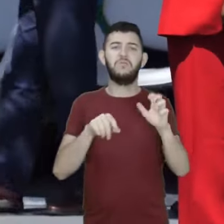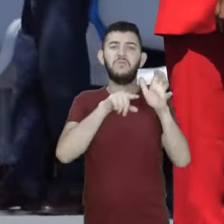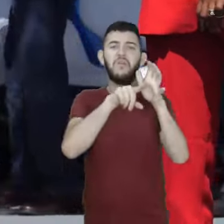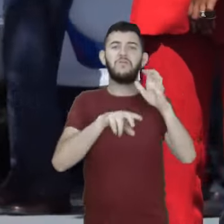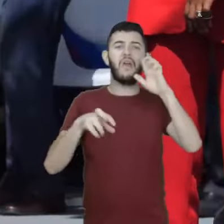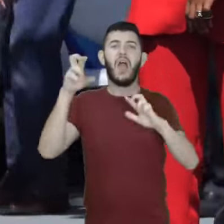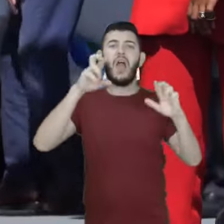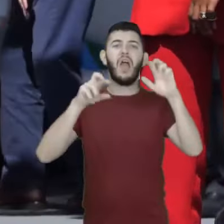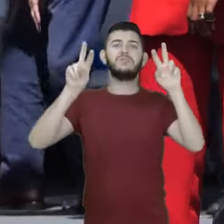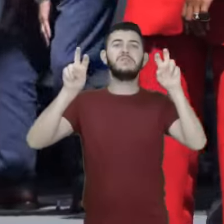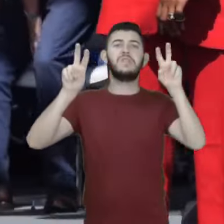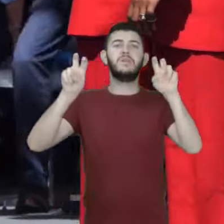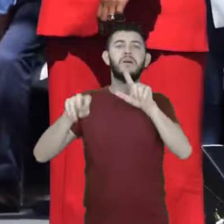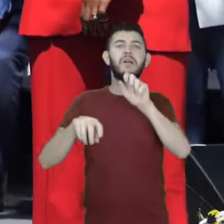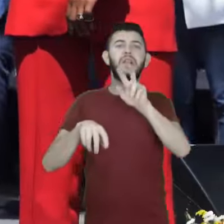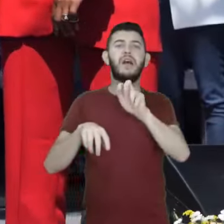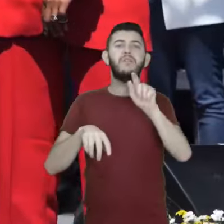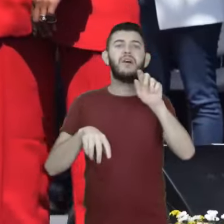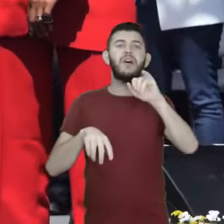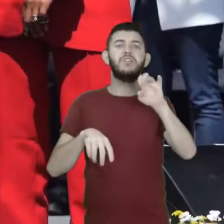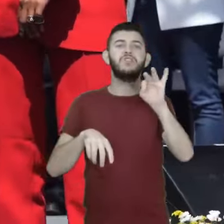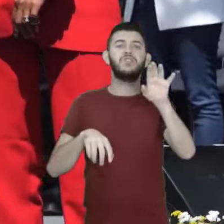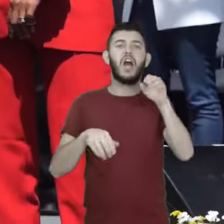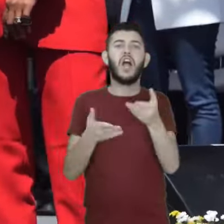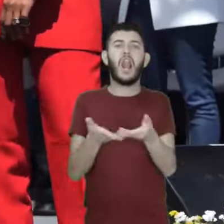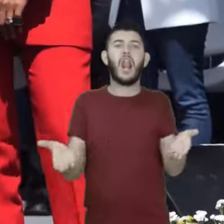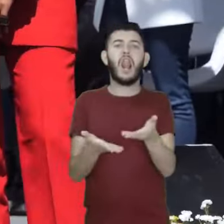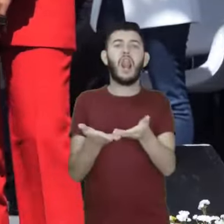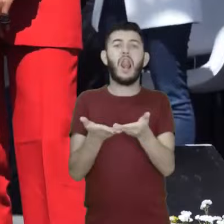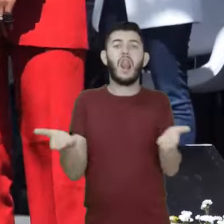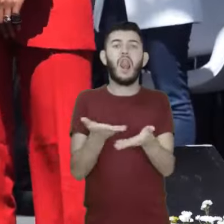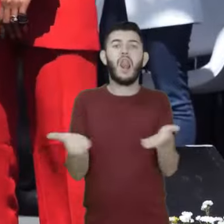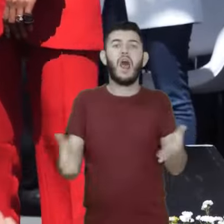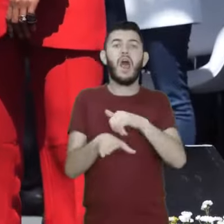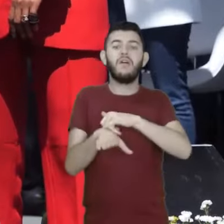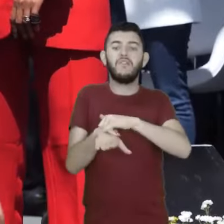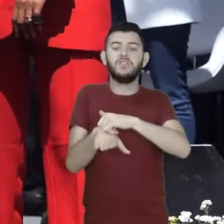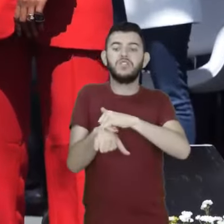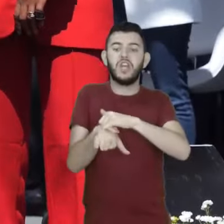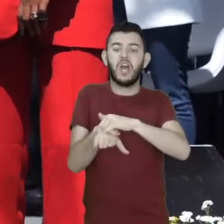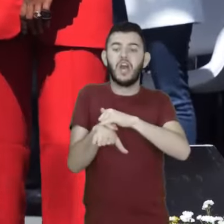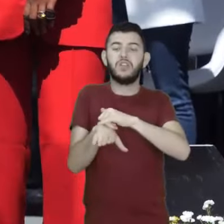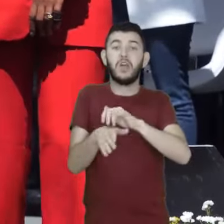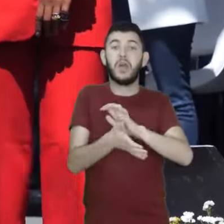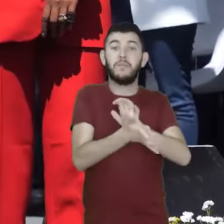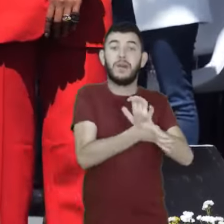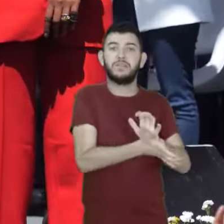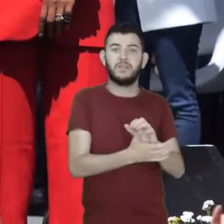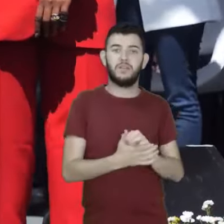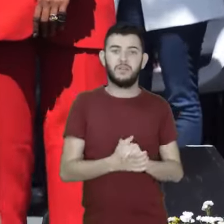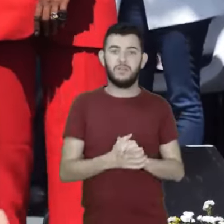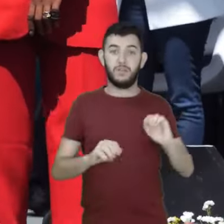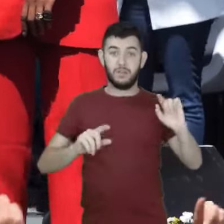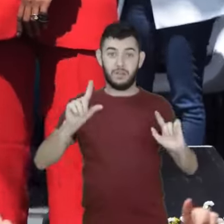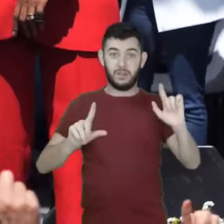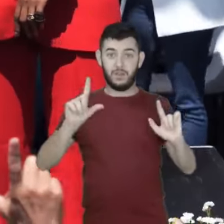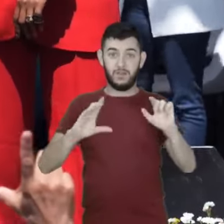massacre. Era um massacre. Eu tive 13 horas de Jornal Nacional contra mim. Eu